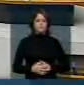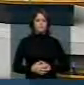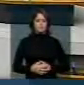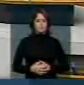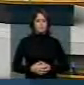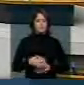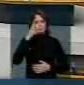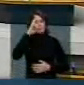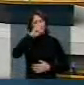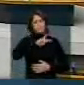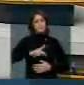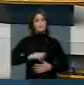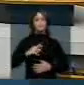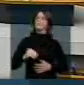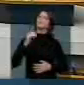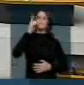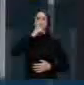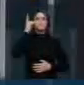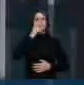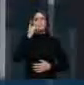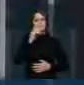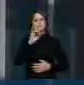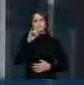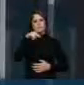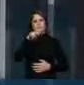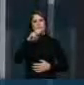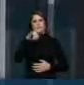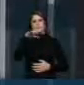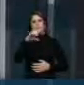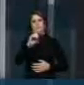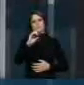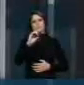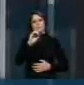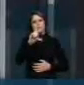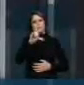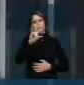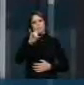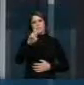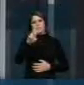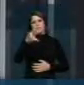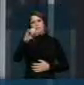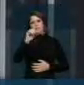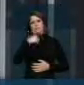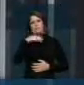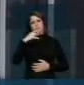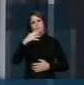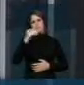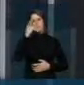Senhor presidente, deputado Inocêncio Oliveira, senhoras deputadas, senhores